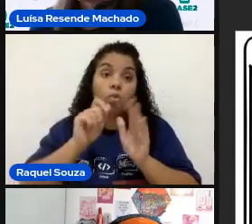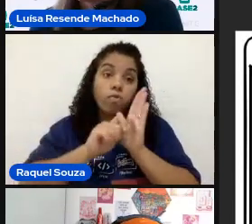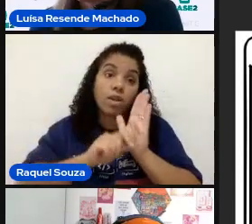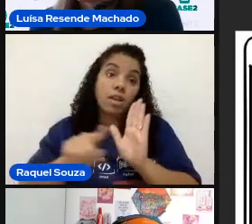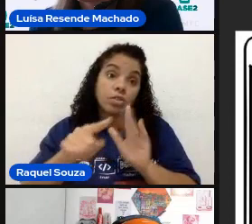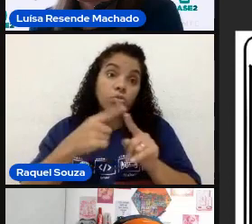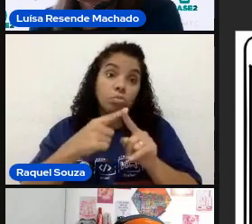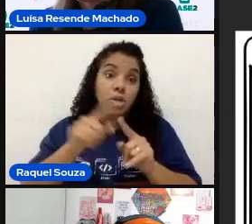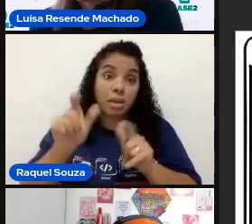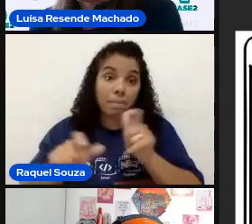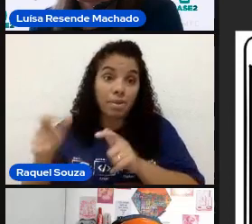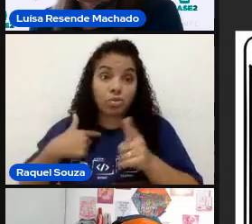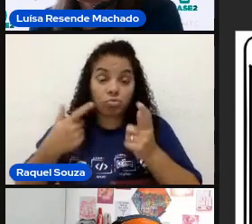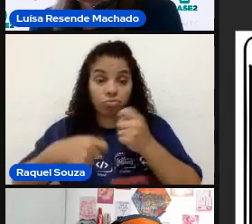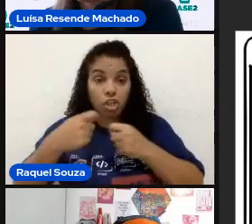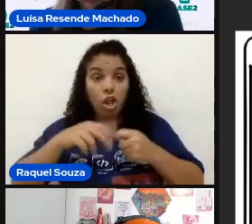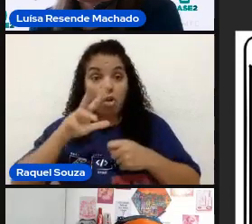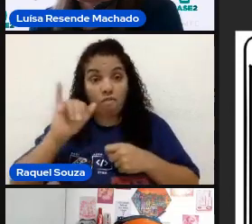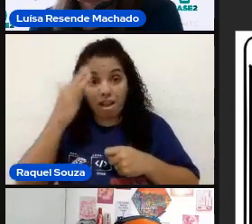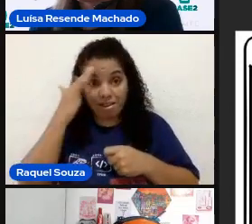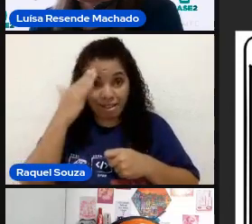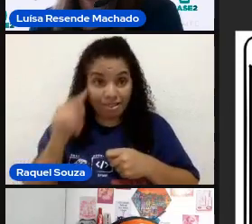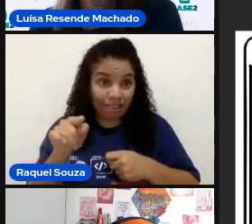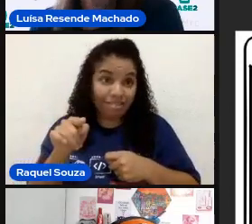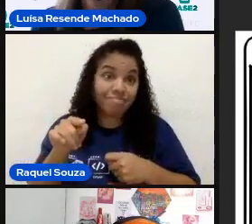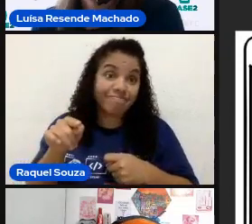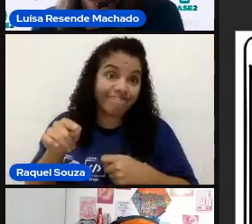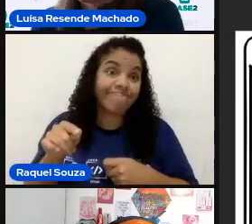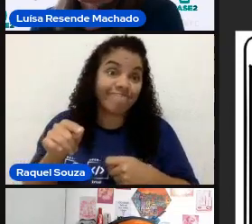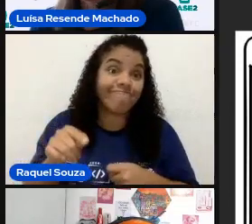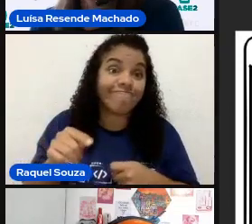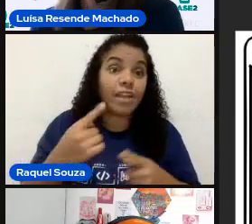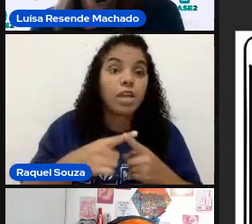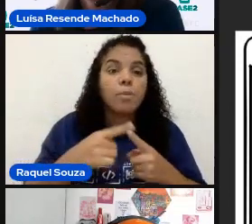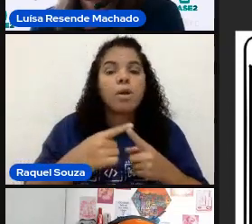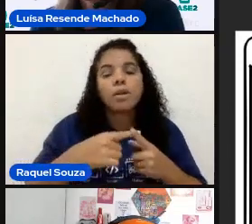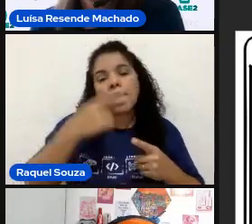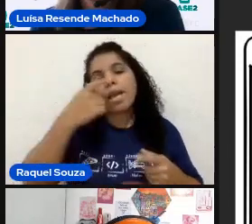a pessoa de negócio vai entender, porque aí vamos dizer, eu enquanto